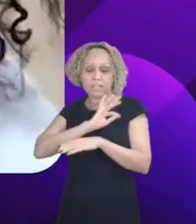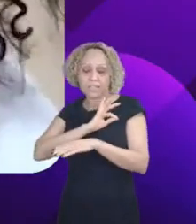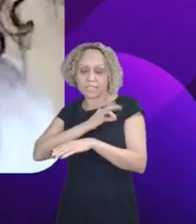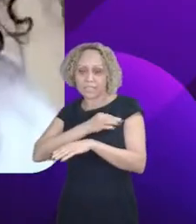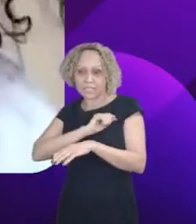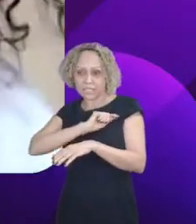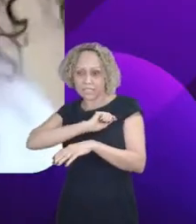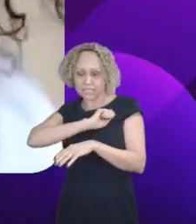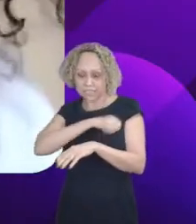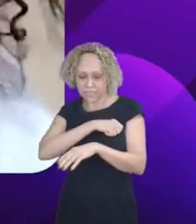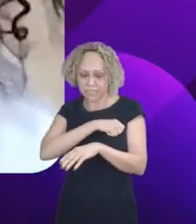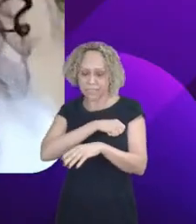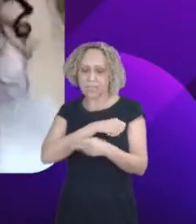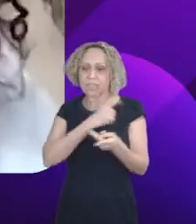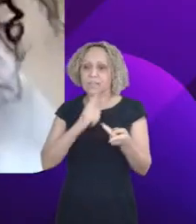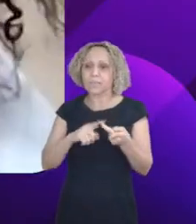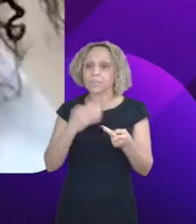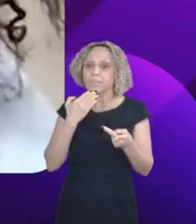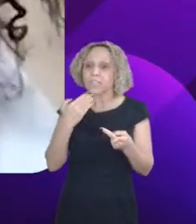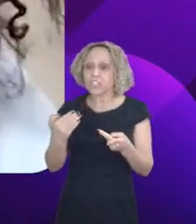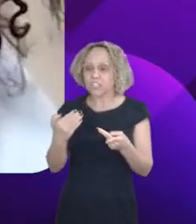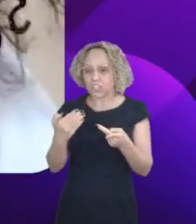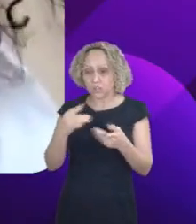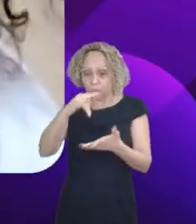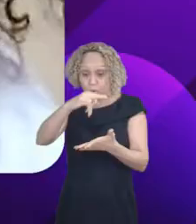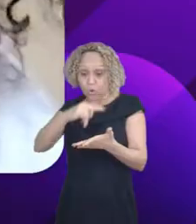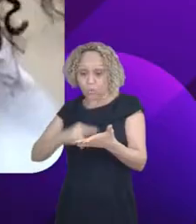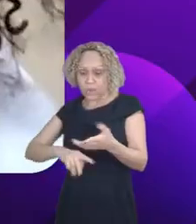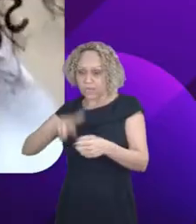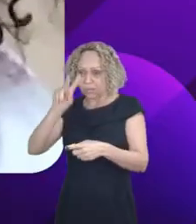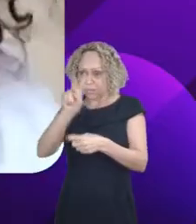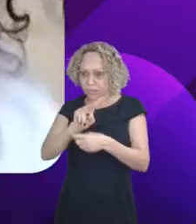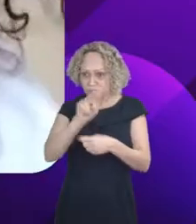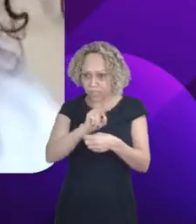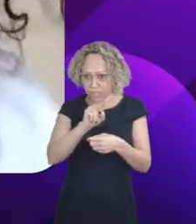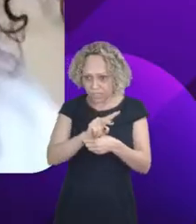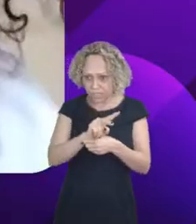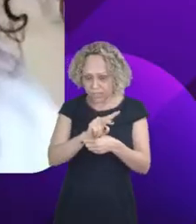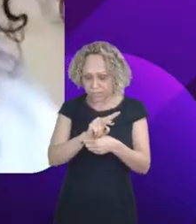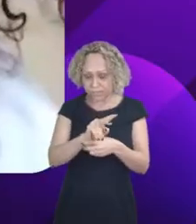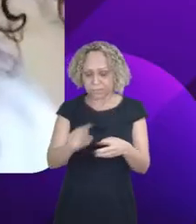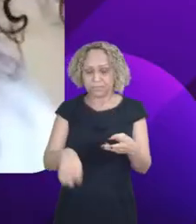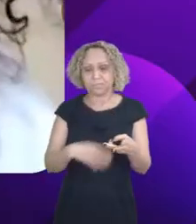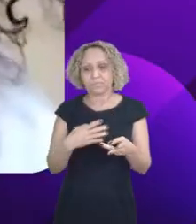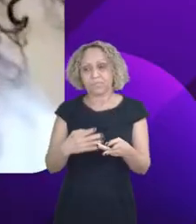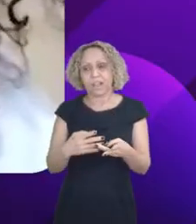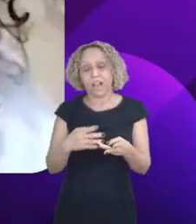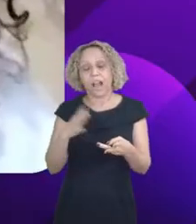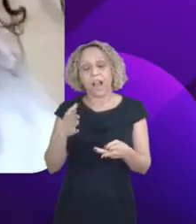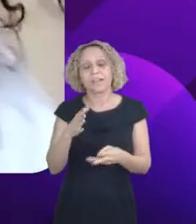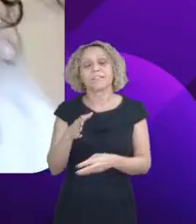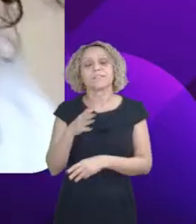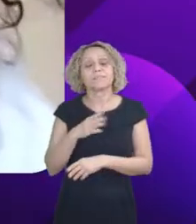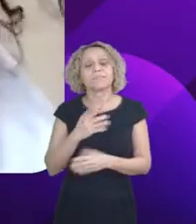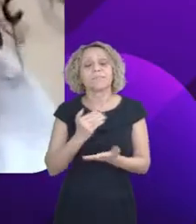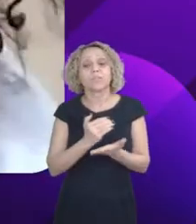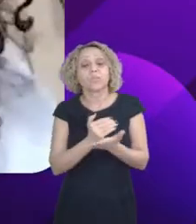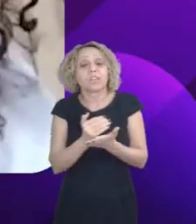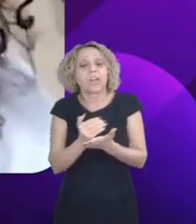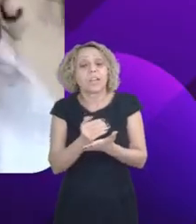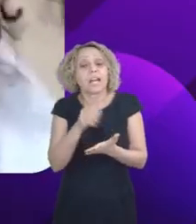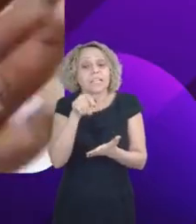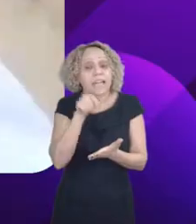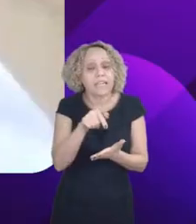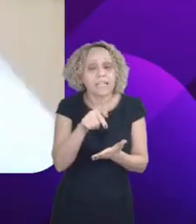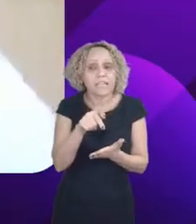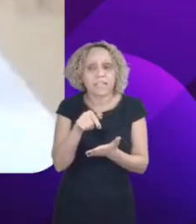medida protetiva e do deferimento dessa medida protetiva. A partir daí, a Ronda Maria da Penha vai na casa dessas mulheres,